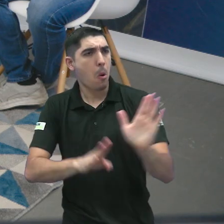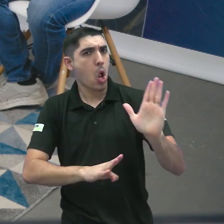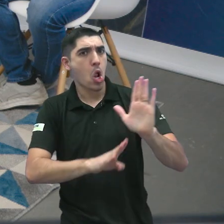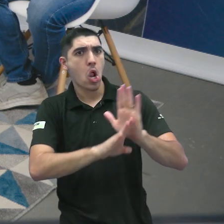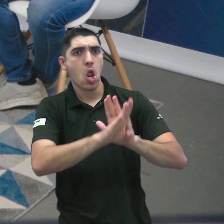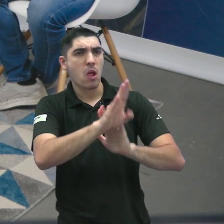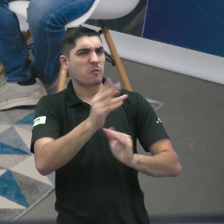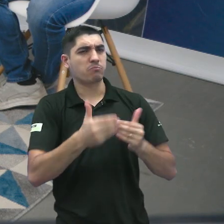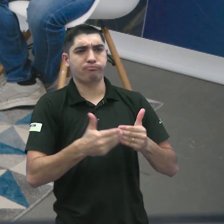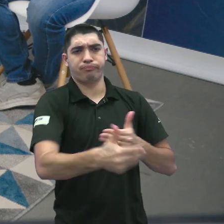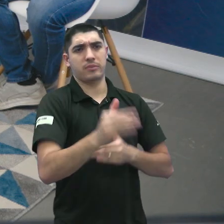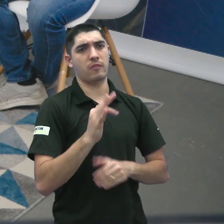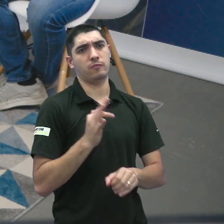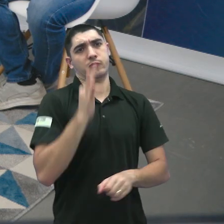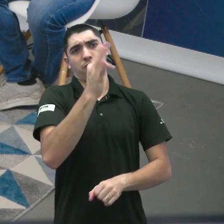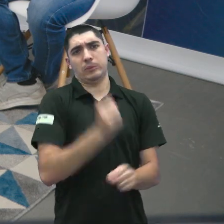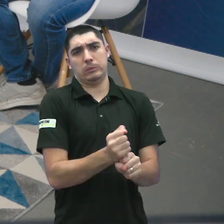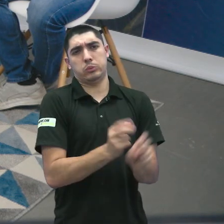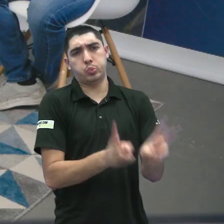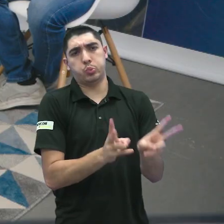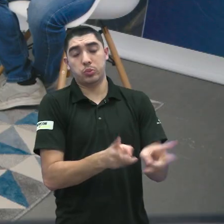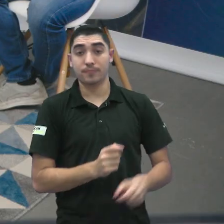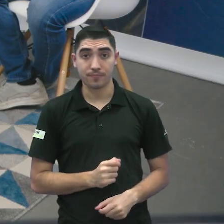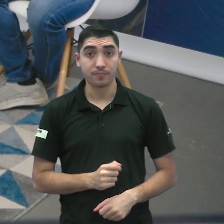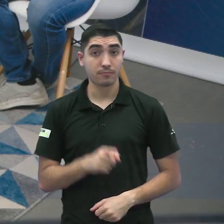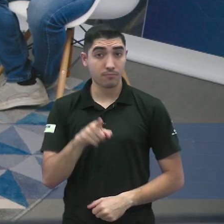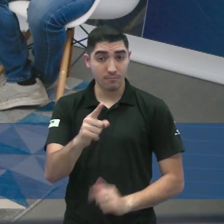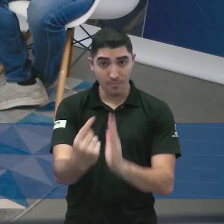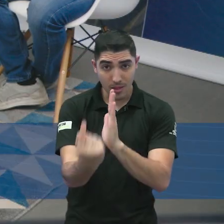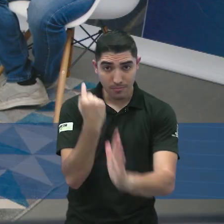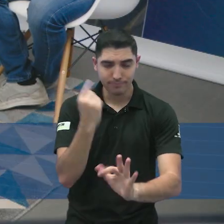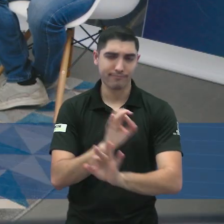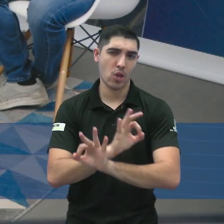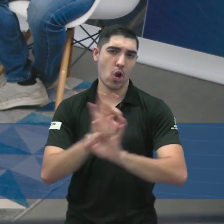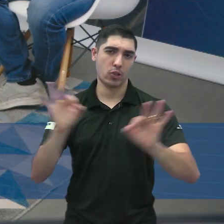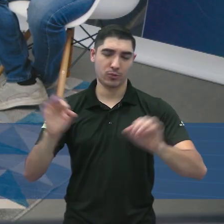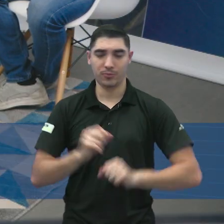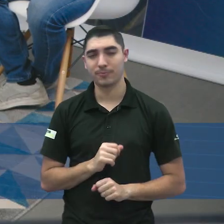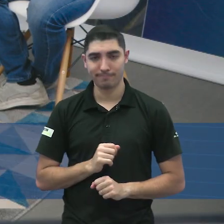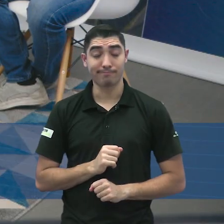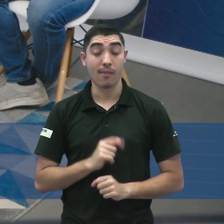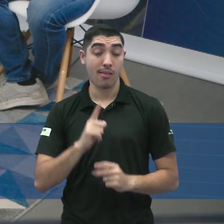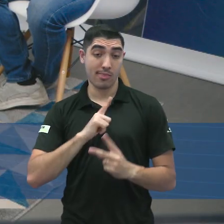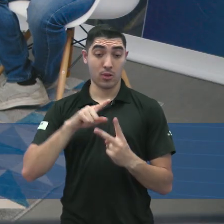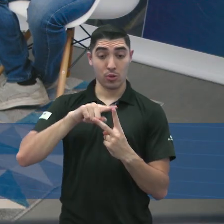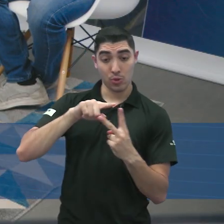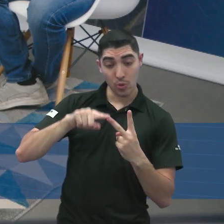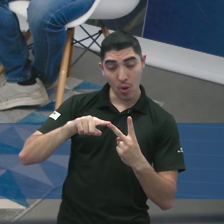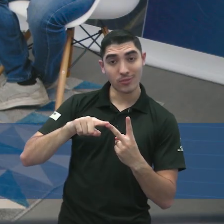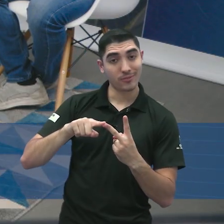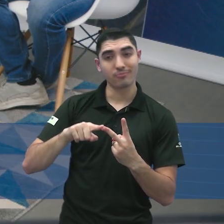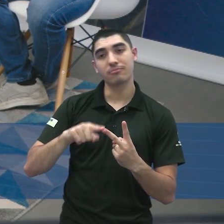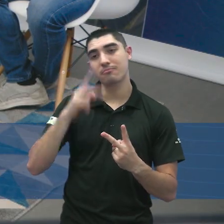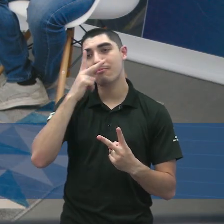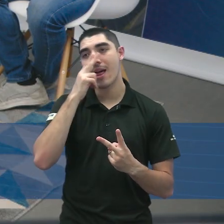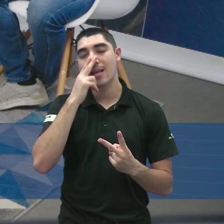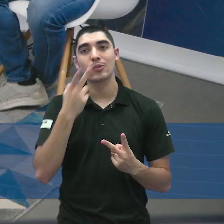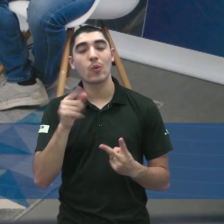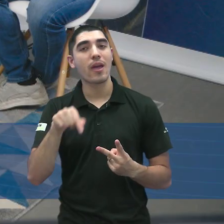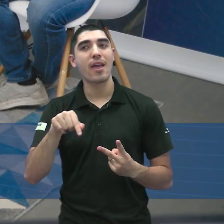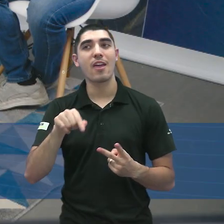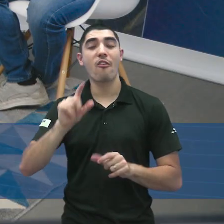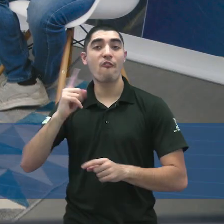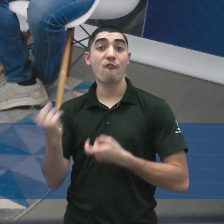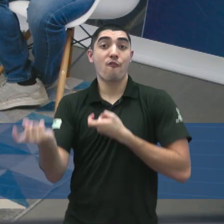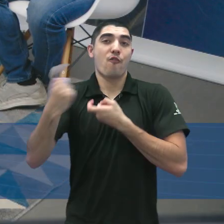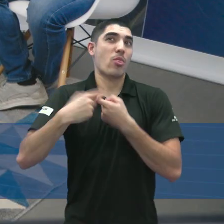anos? Ótima pergunta, Rafael. Eu acho que existem dois grandes fatores, né, que eles já são meio irreversíveis, né, que são as mudanças